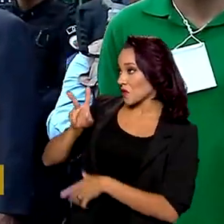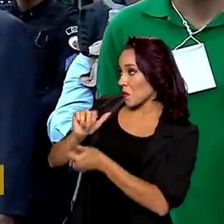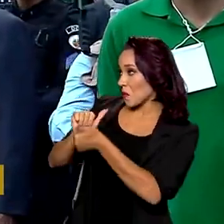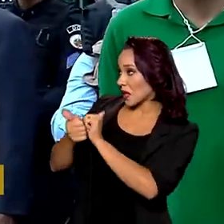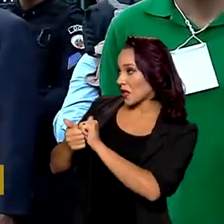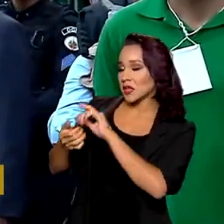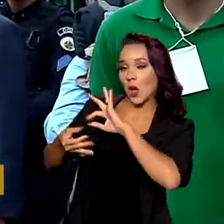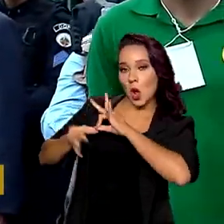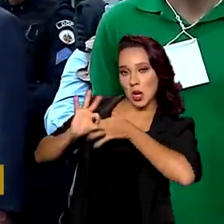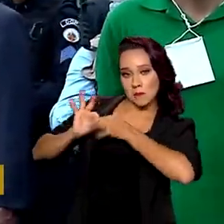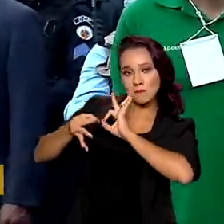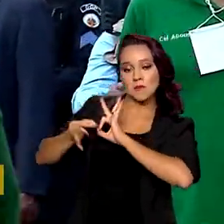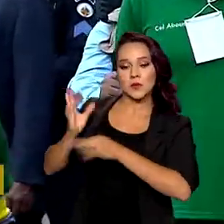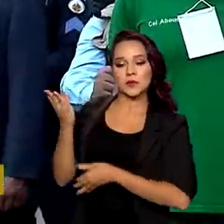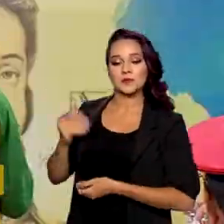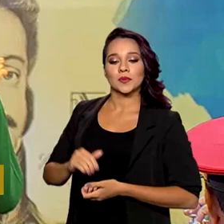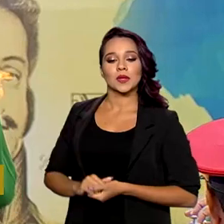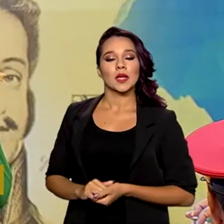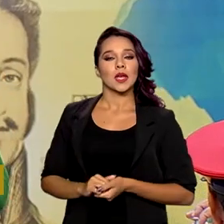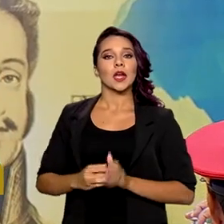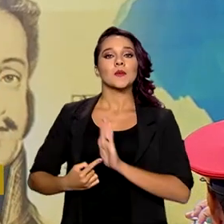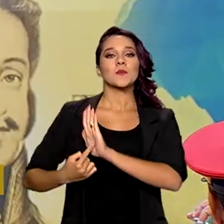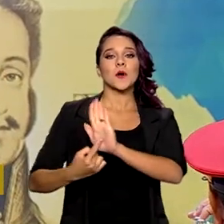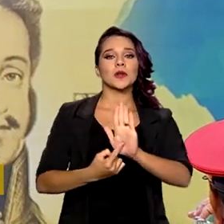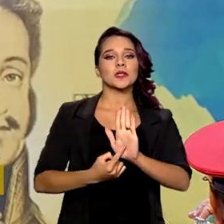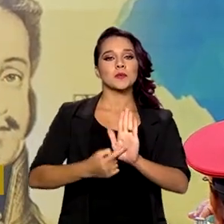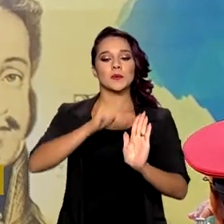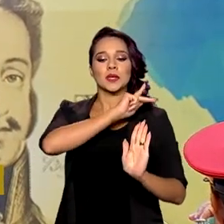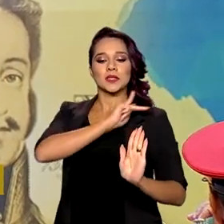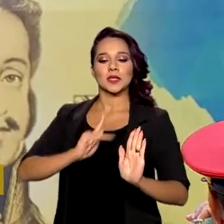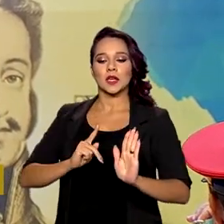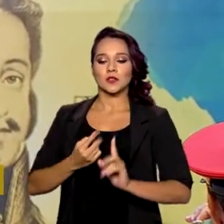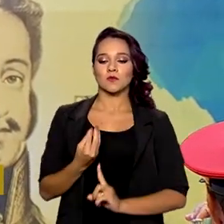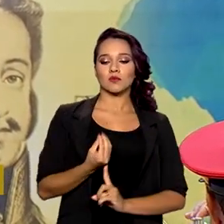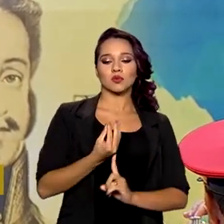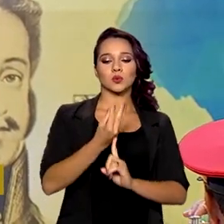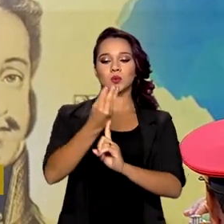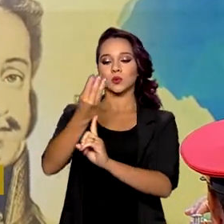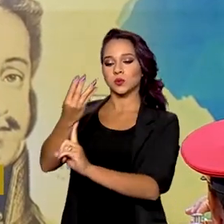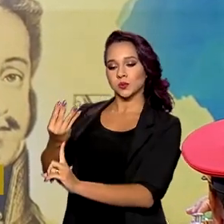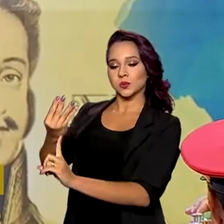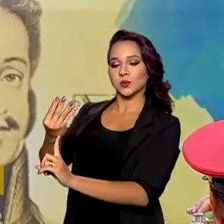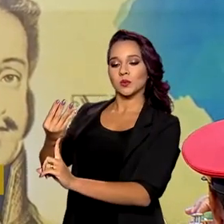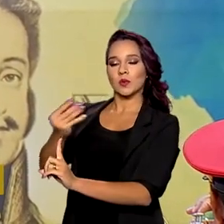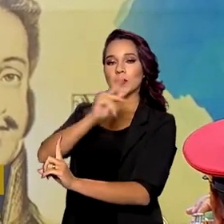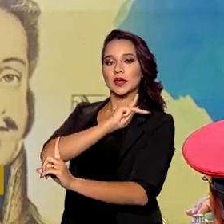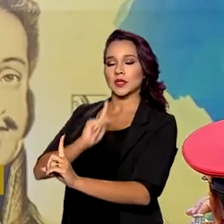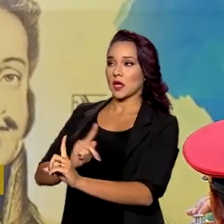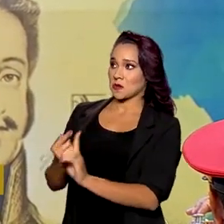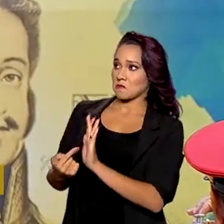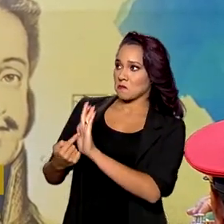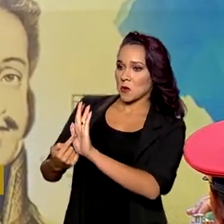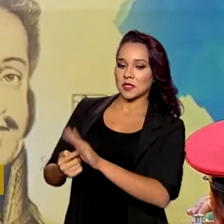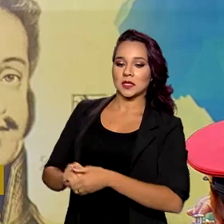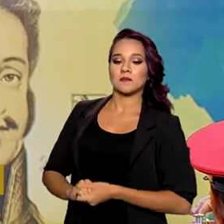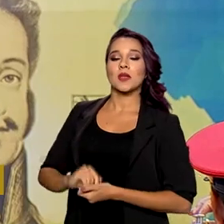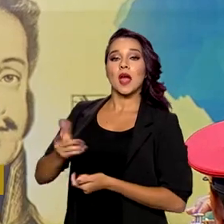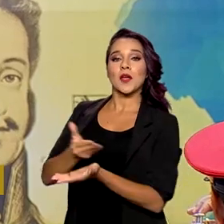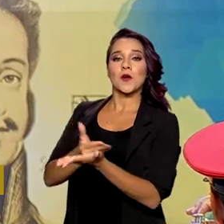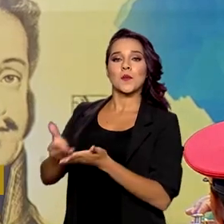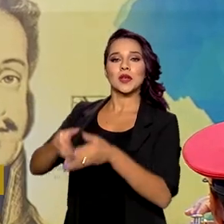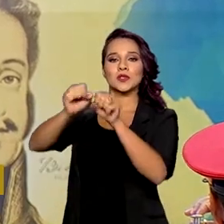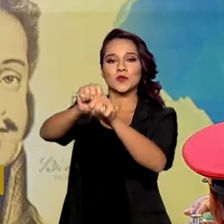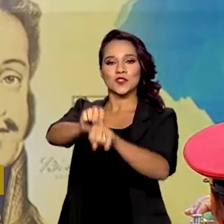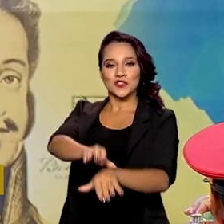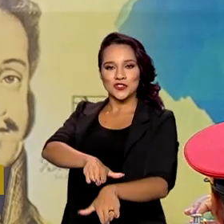atleta olímpico. Ele apresenta para o presidente, então ele faz a apresentação agora para o presidente, né? E aí dá o início ao